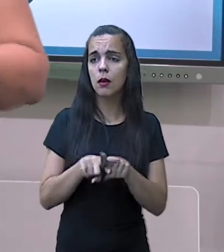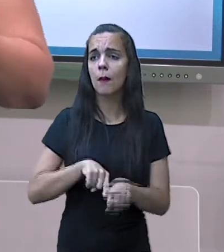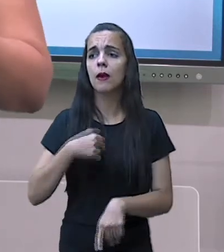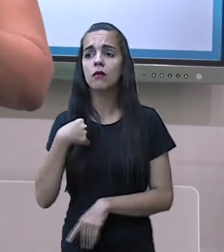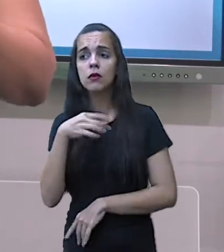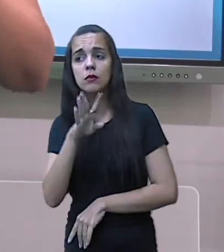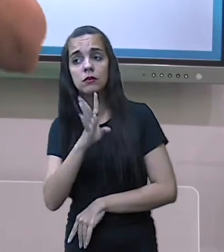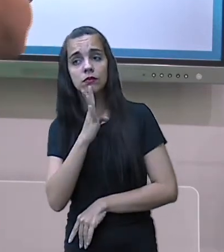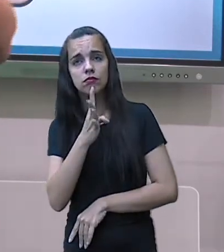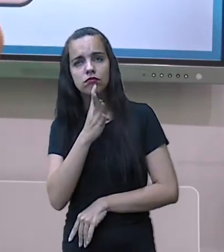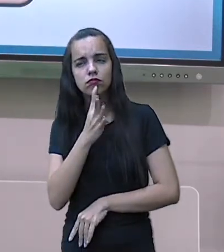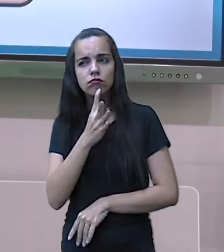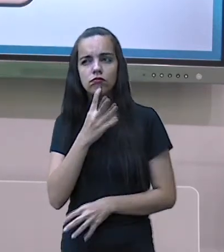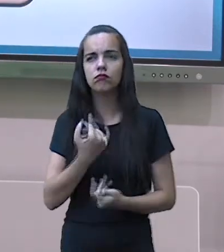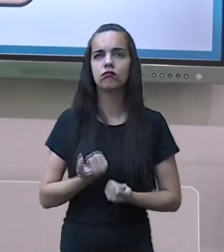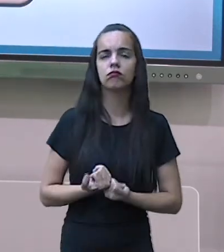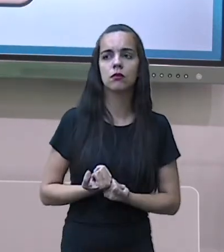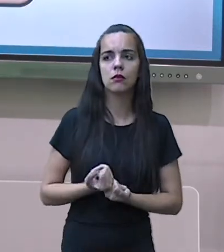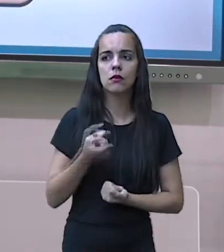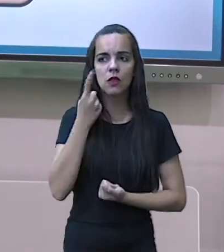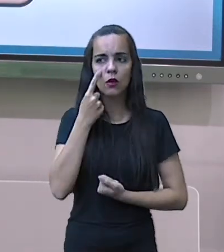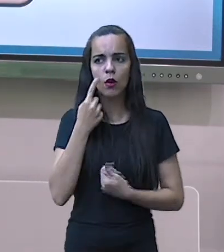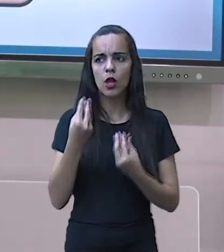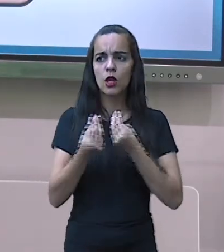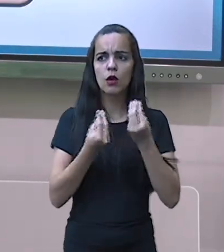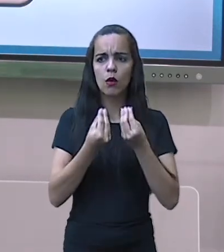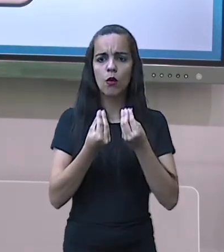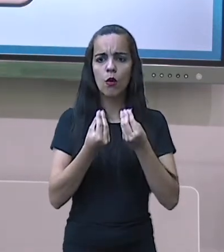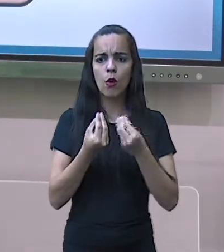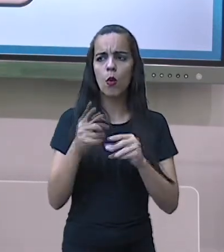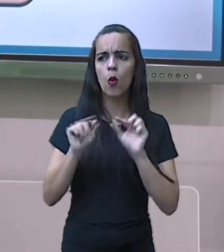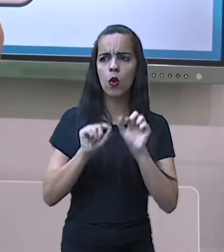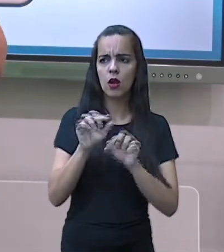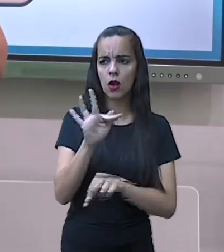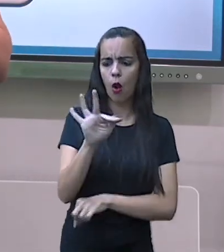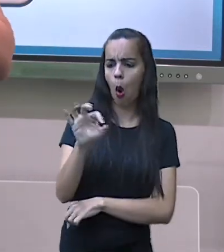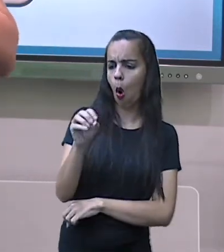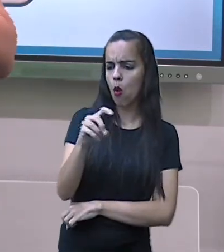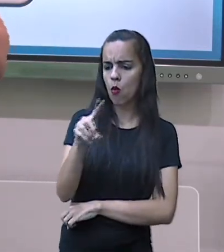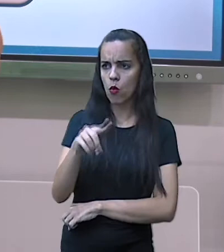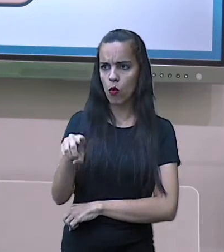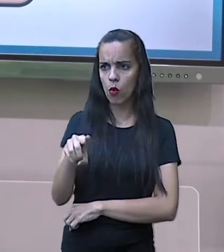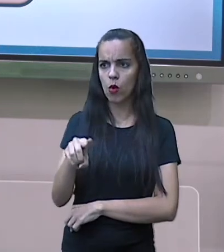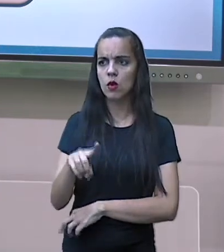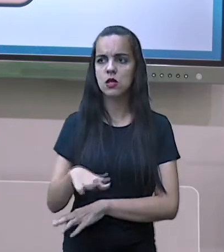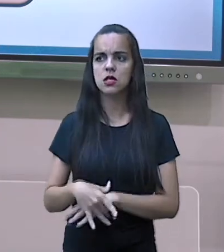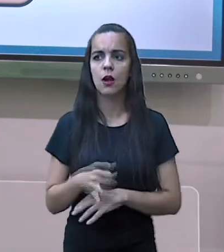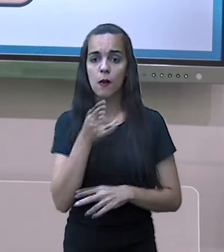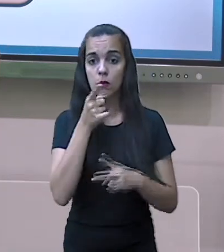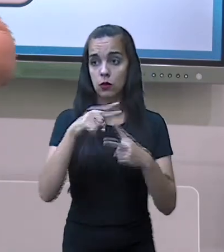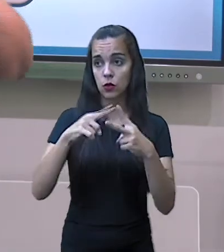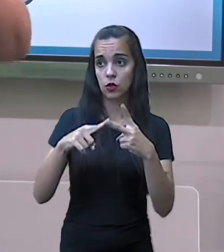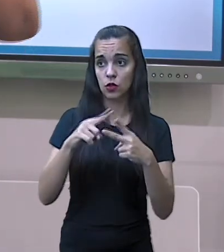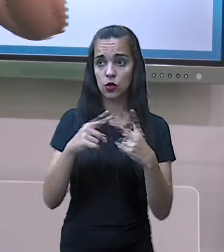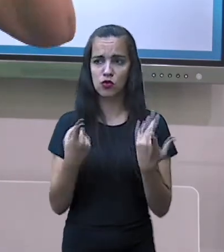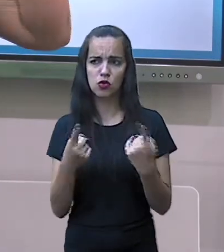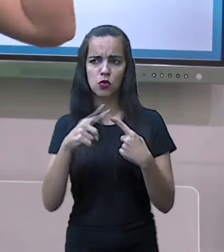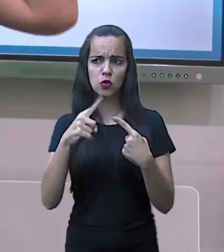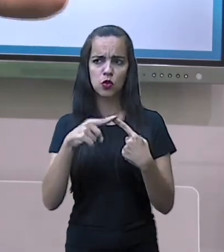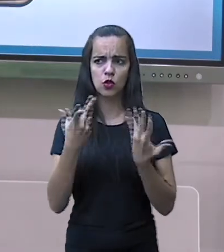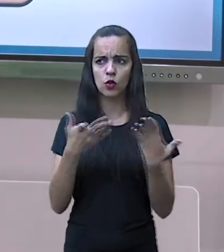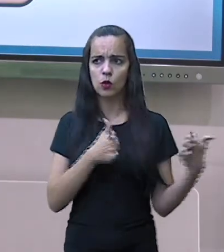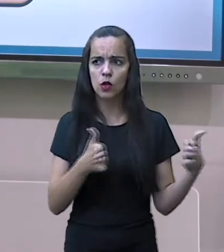conhecer diferentes tipos de foz. Nós vamos falar dos dois tipos. Quando o